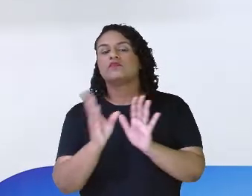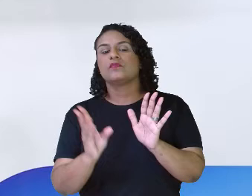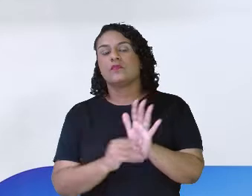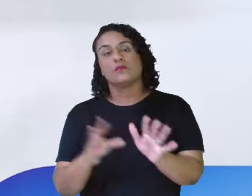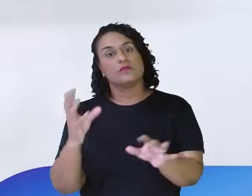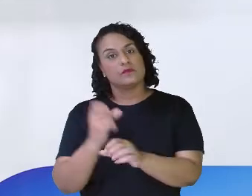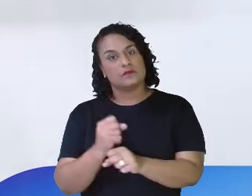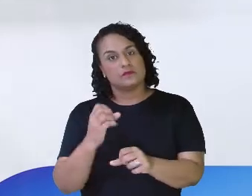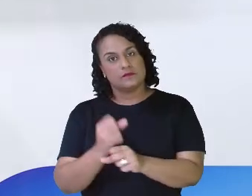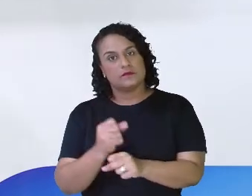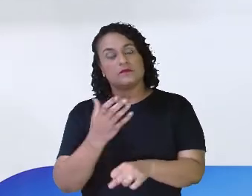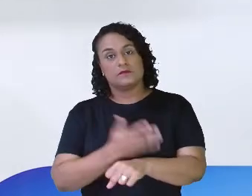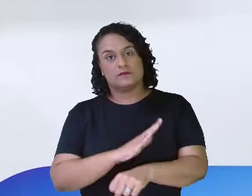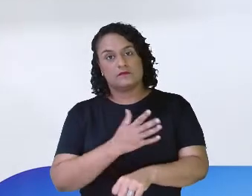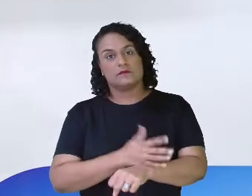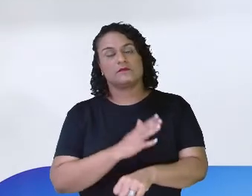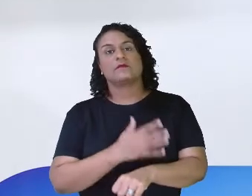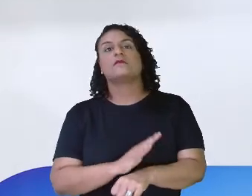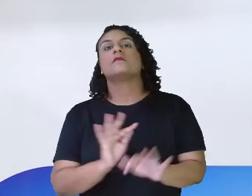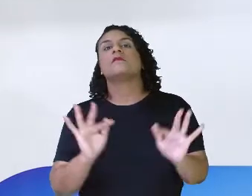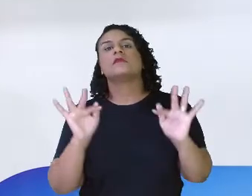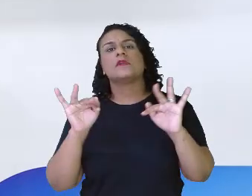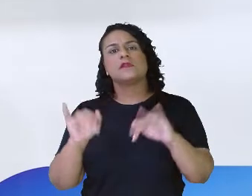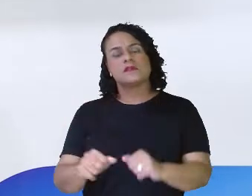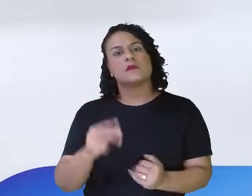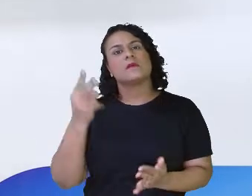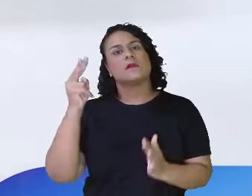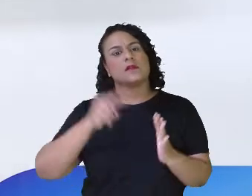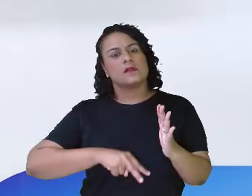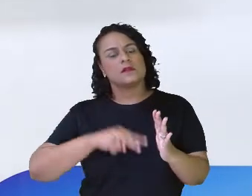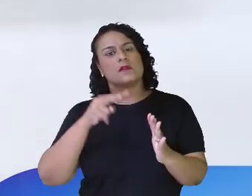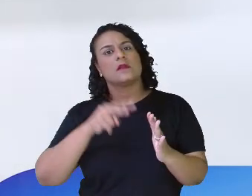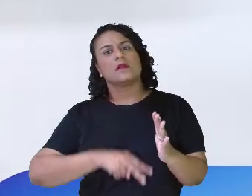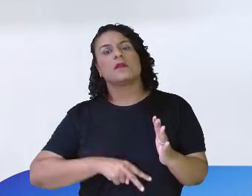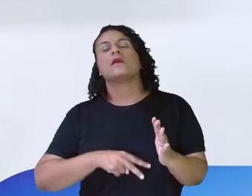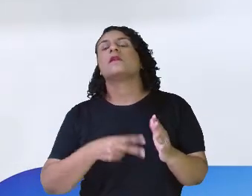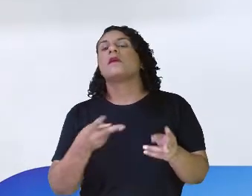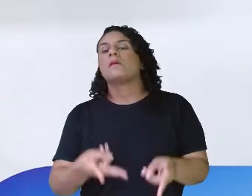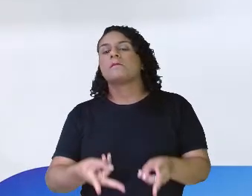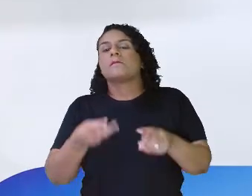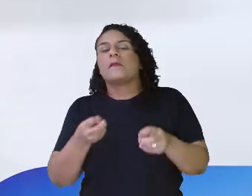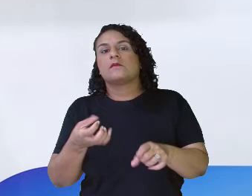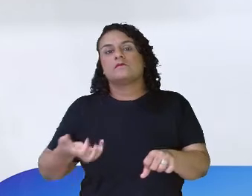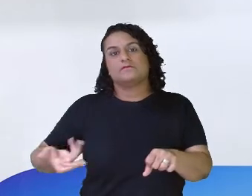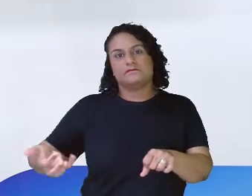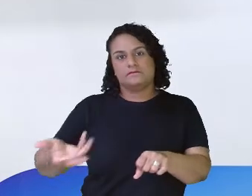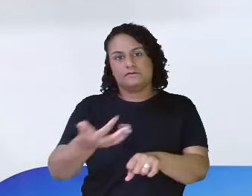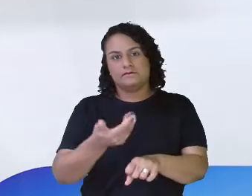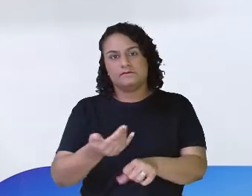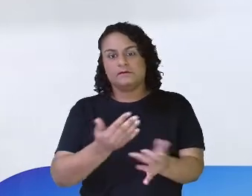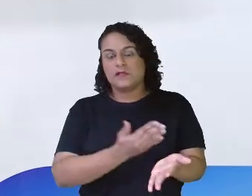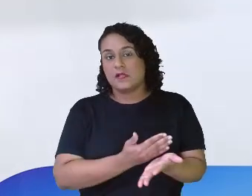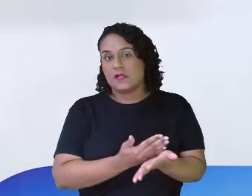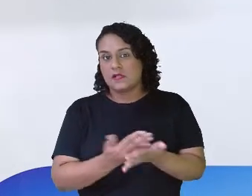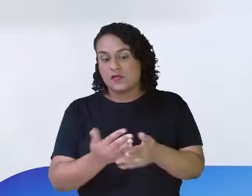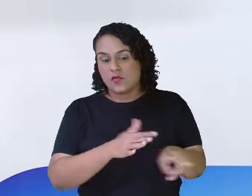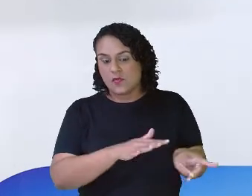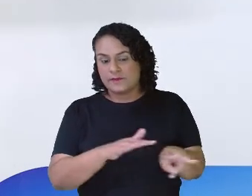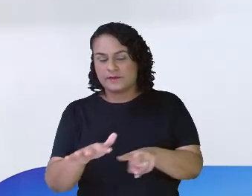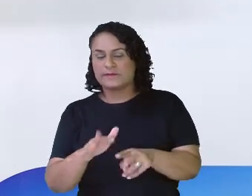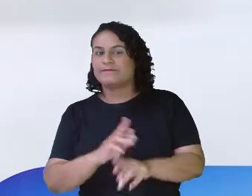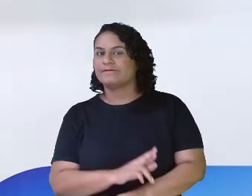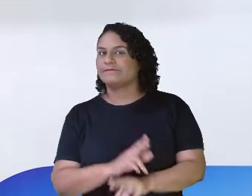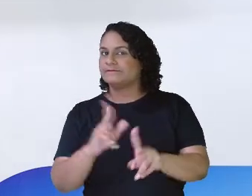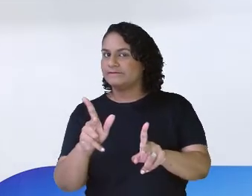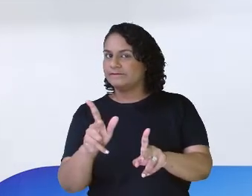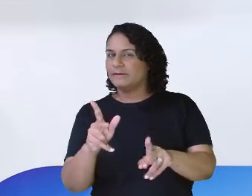basicamente. Terminamos conversando sobre leitura e interpretação de dados, mas essa semana começa um pouco diferente. A